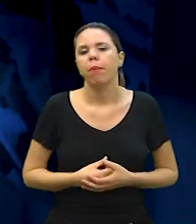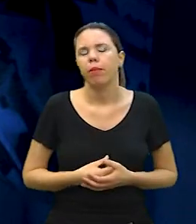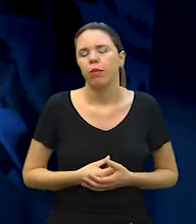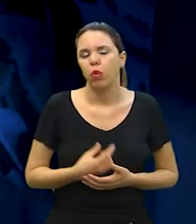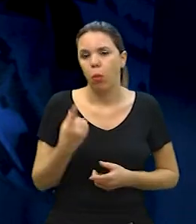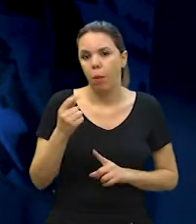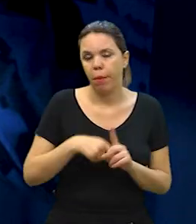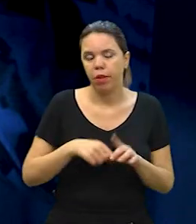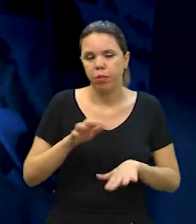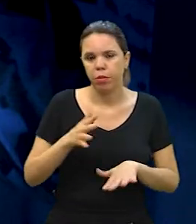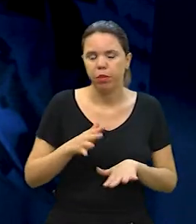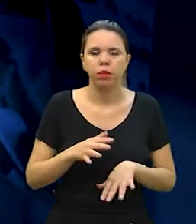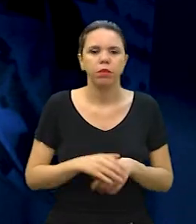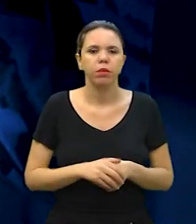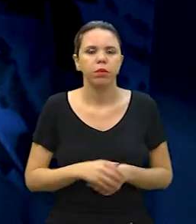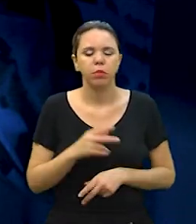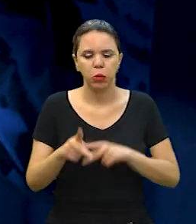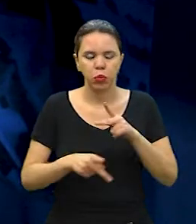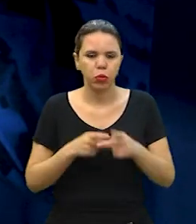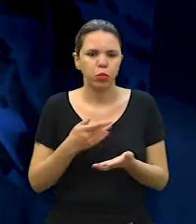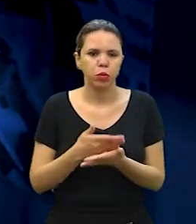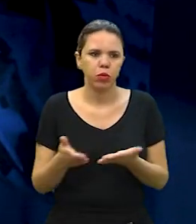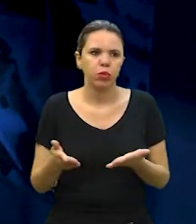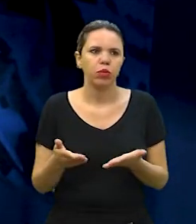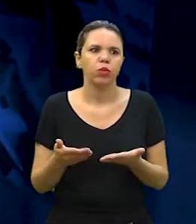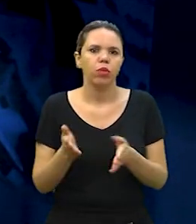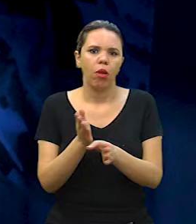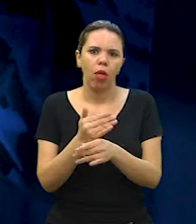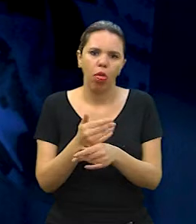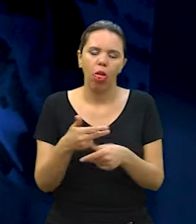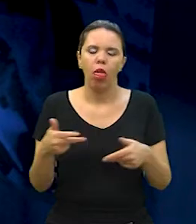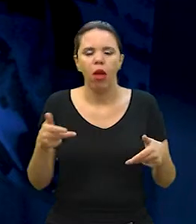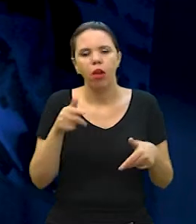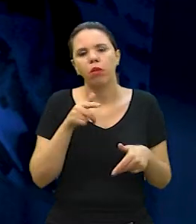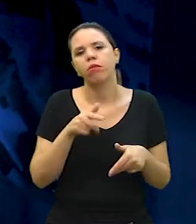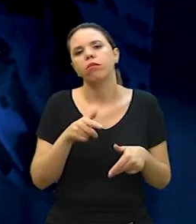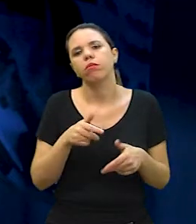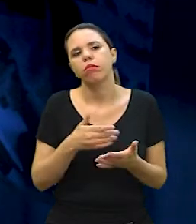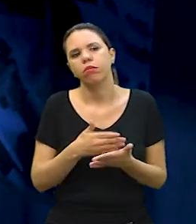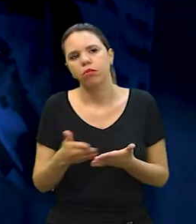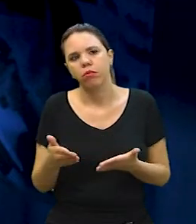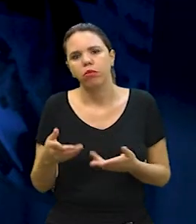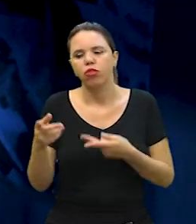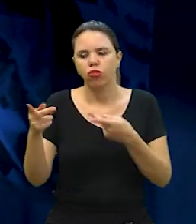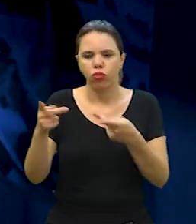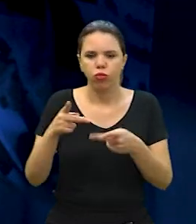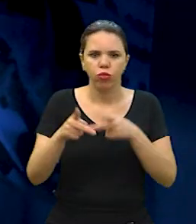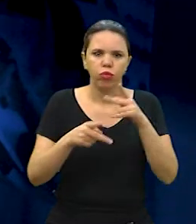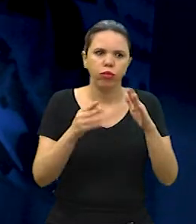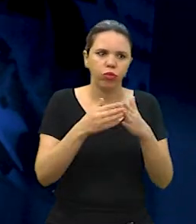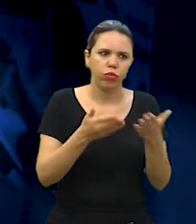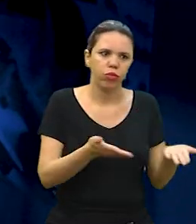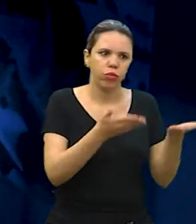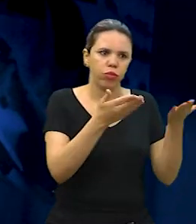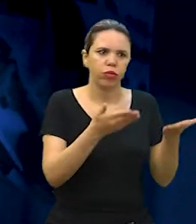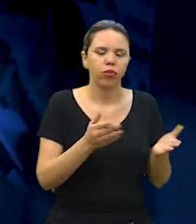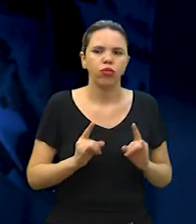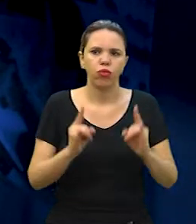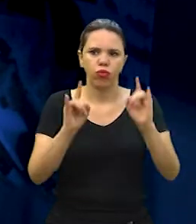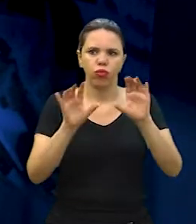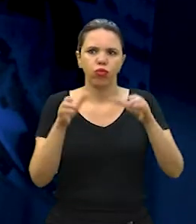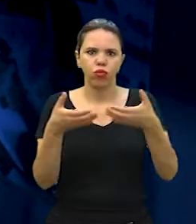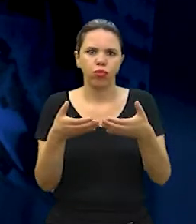dias. E depois que o pessoal começou a se soltar mais, começou a chamar o pessoal para casa. Os